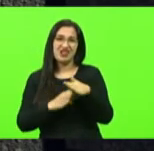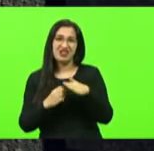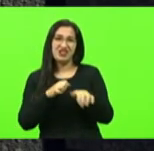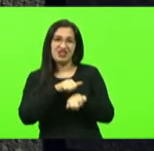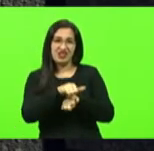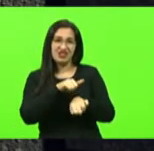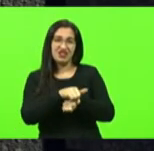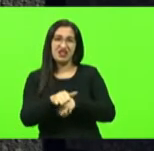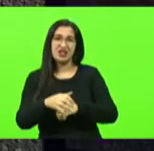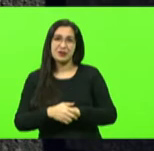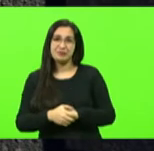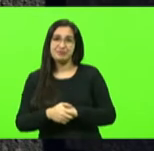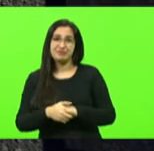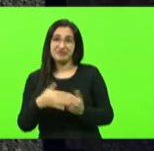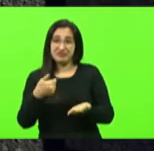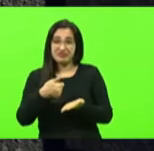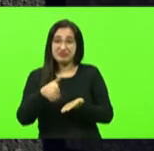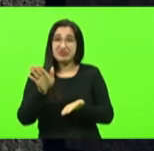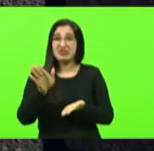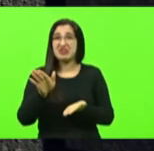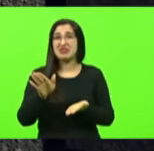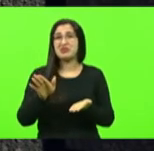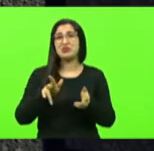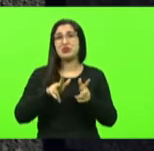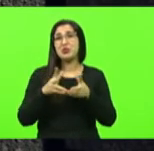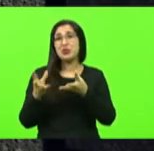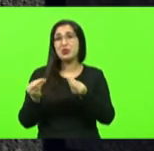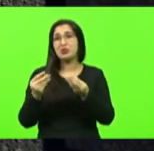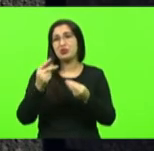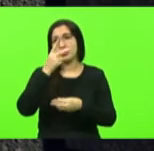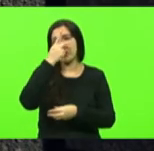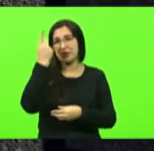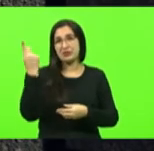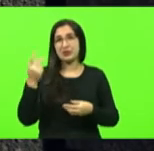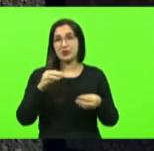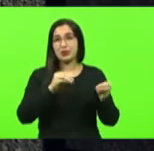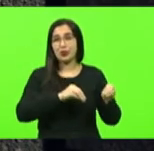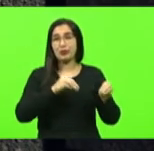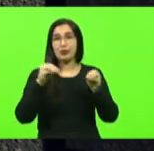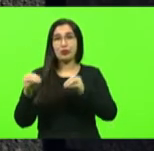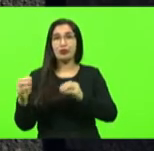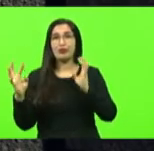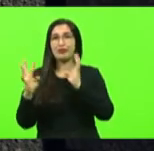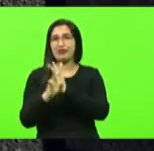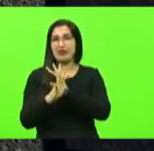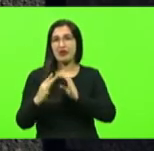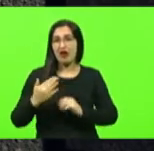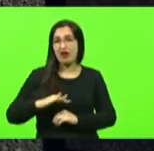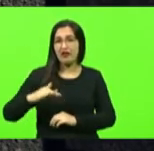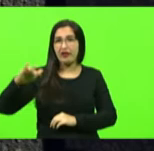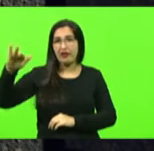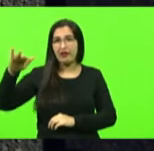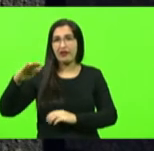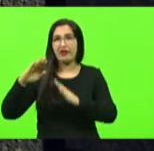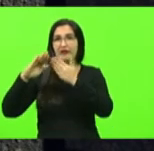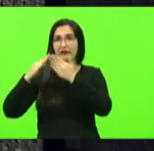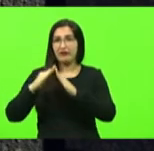foi expulso nas Paranguçu Rio, e muita gente foi para a cidade, foi para as favelas. Então, nós sempre,